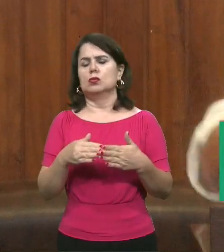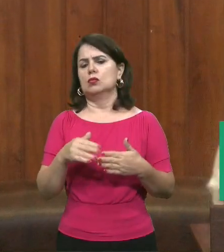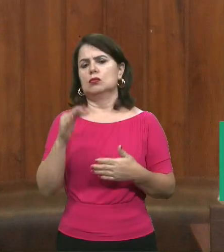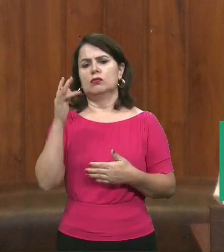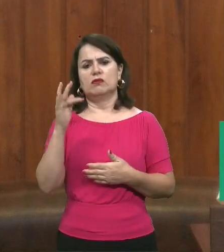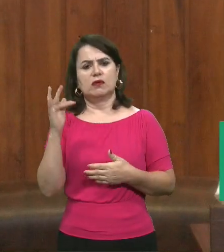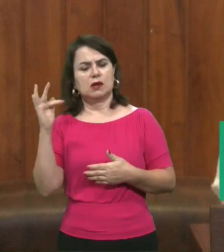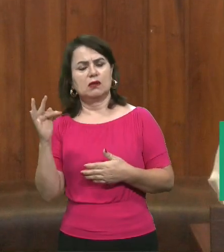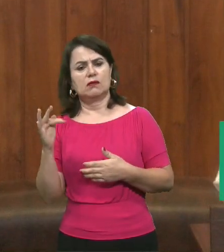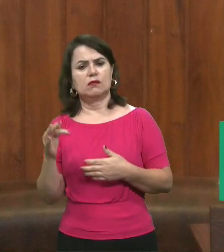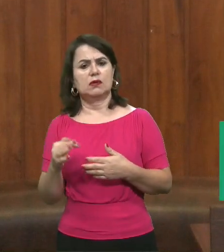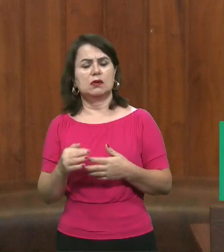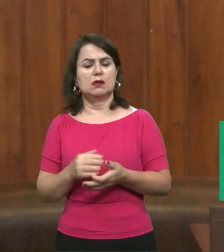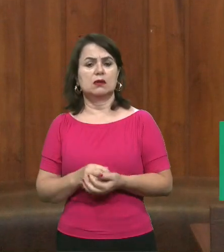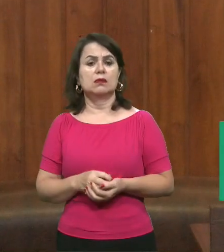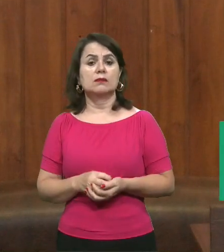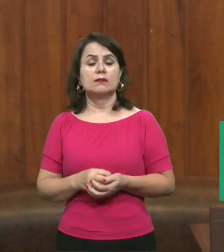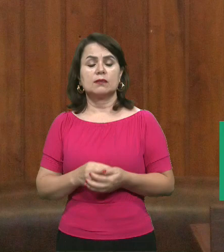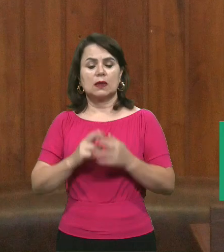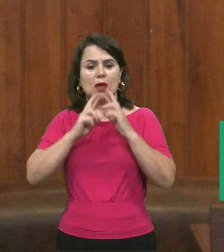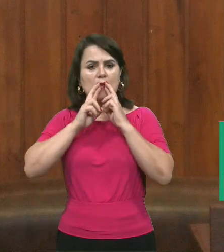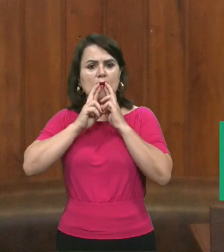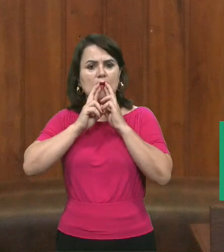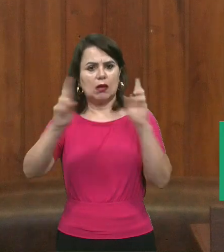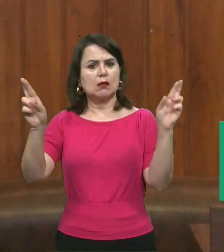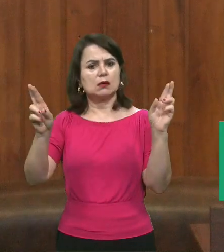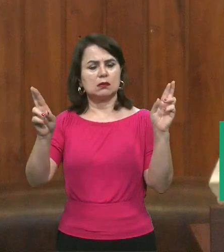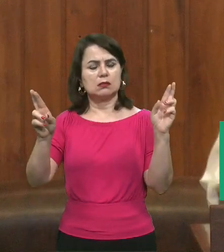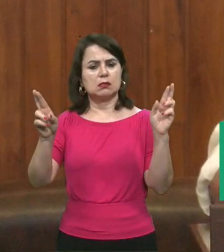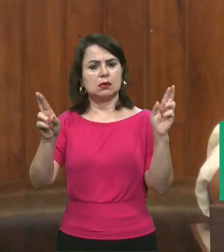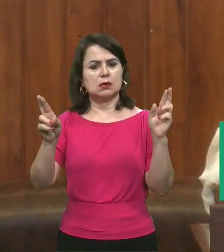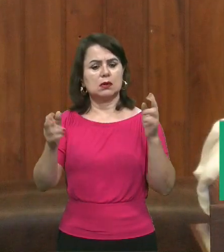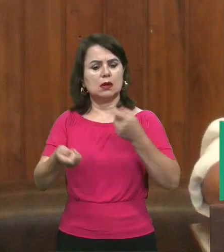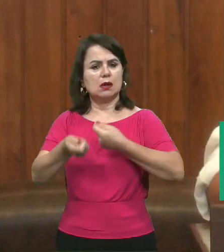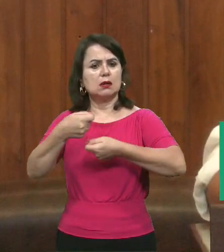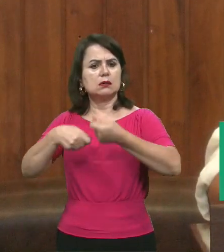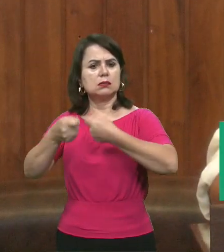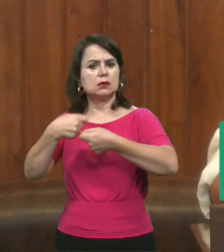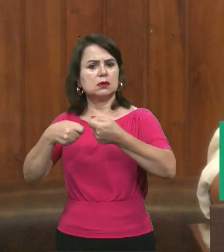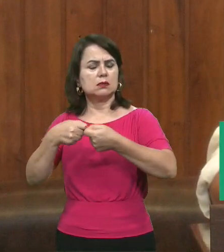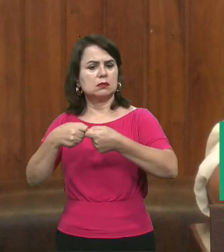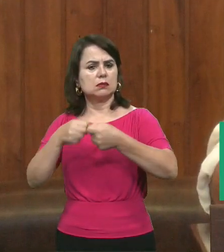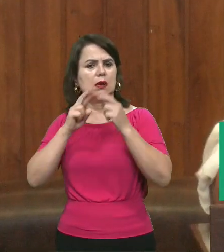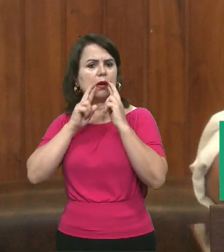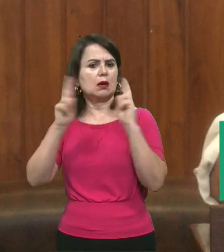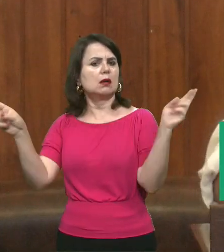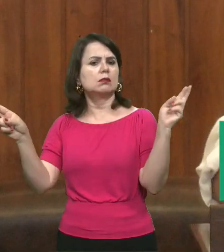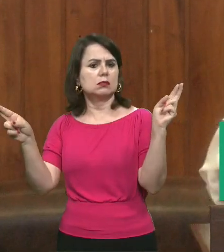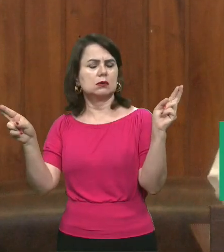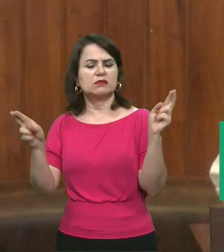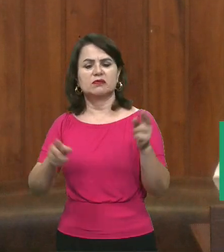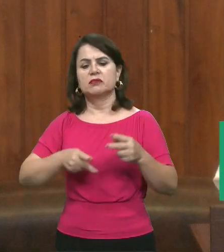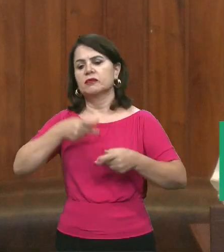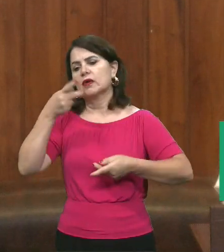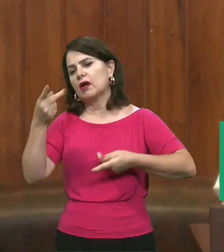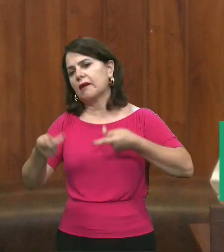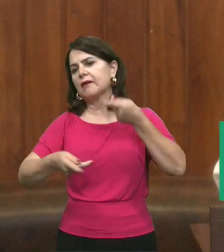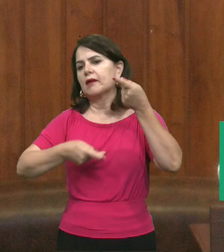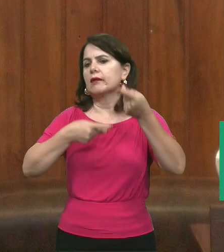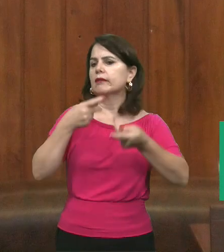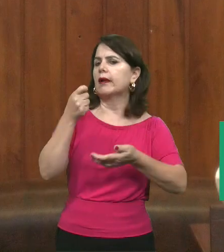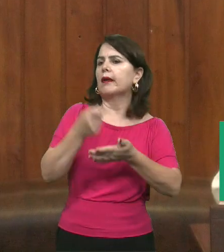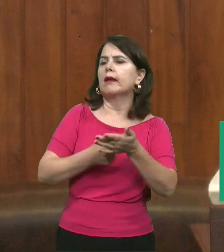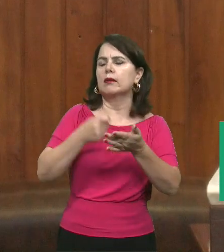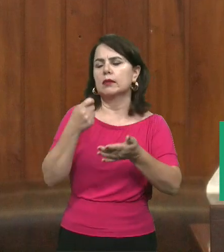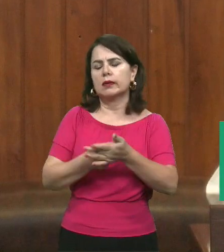Eduardo também, criticam a administração, todos eles, sem exceção. Falam, cobram, etc. Só